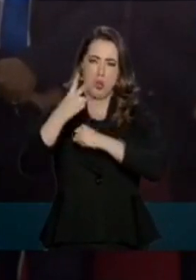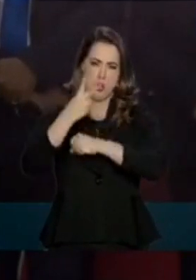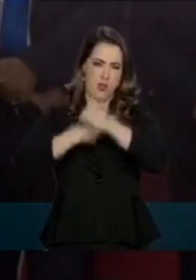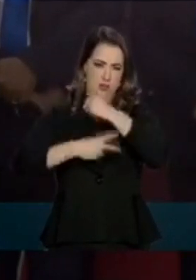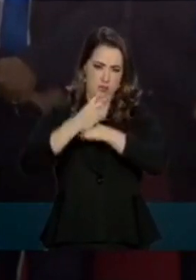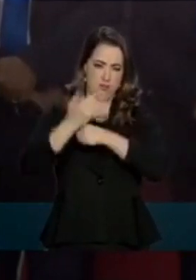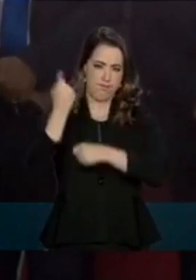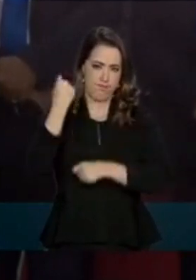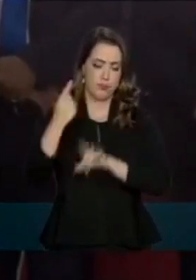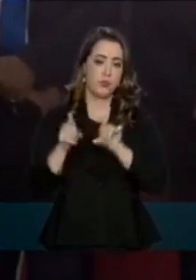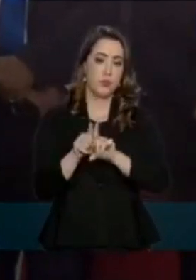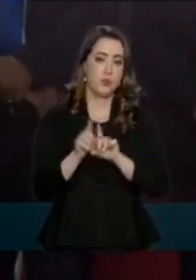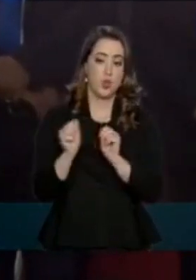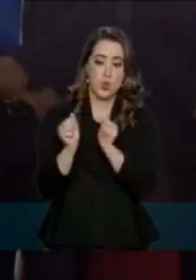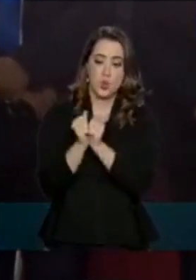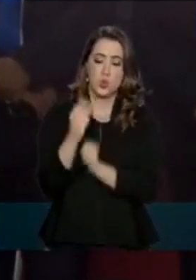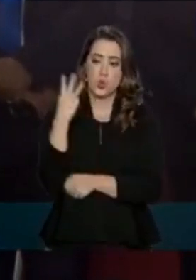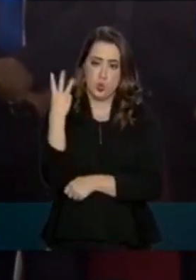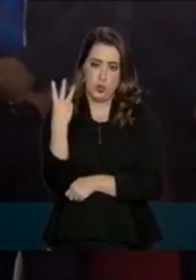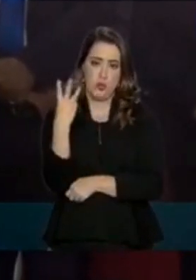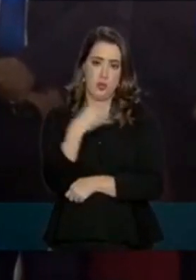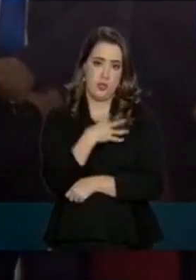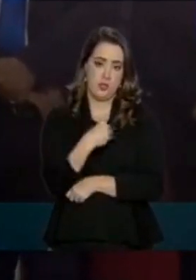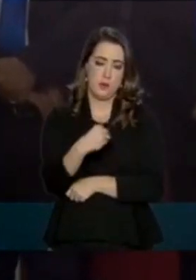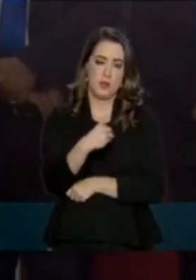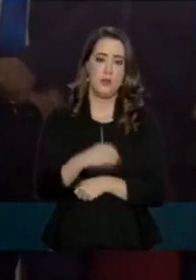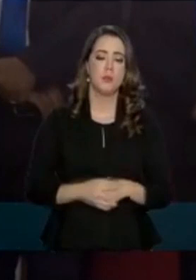Estive lá com os meus três filhos.